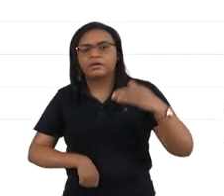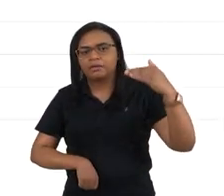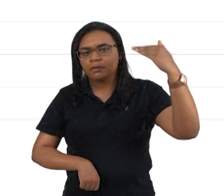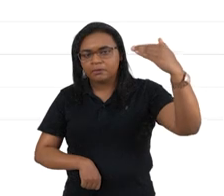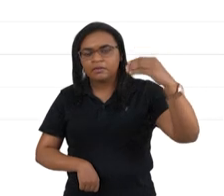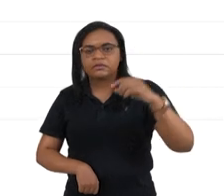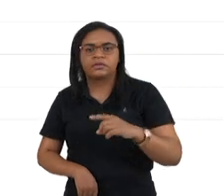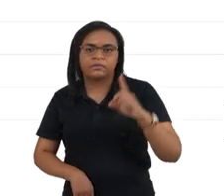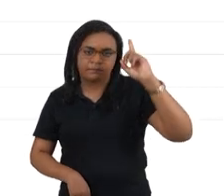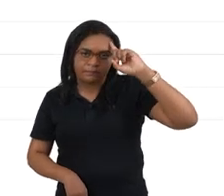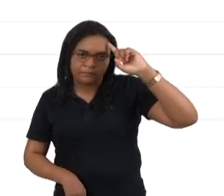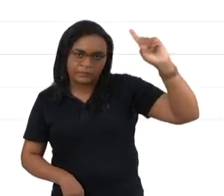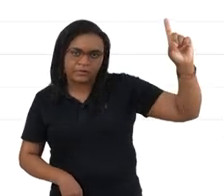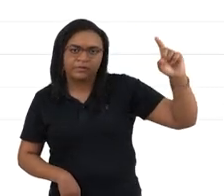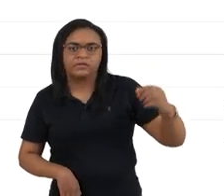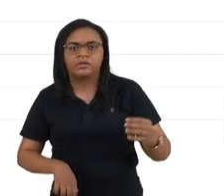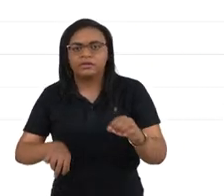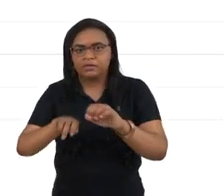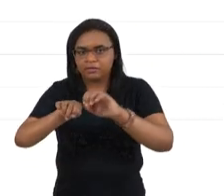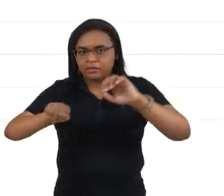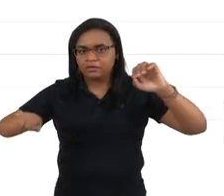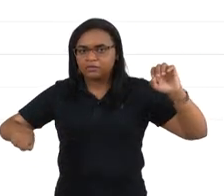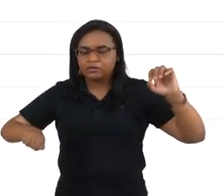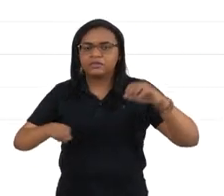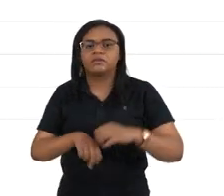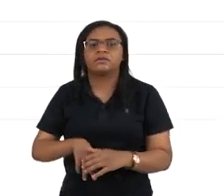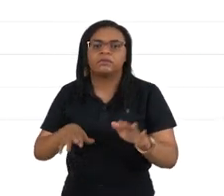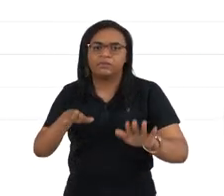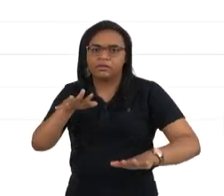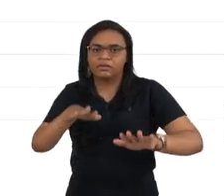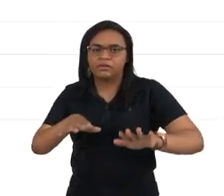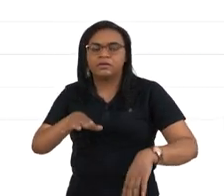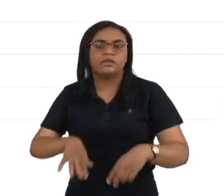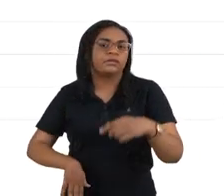estão na mesma proporção. Então, a gente bota aqui 200 e